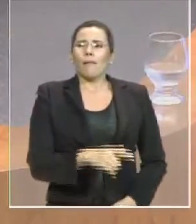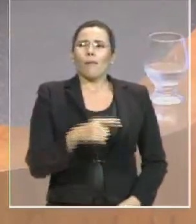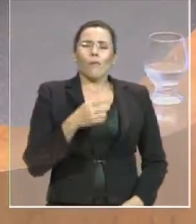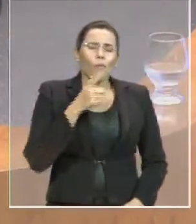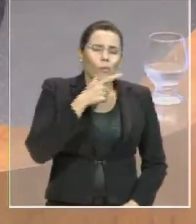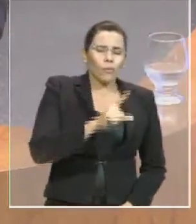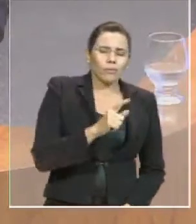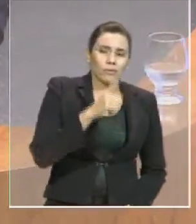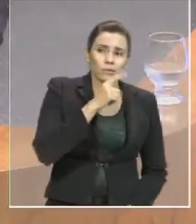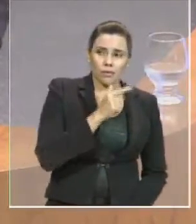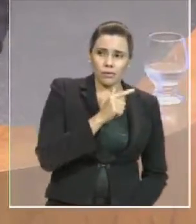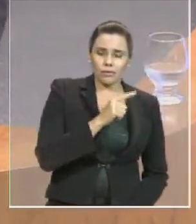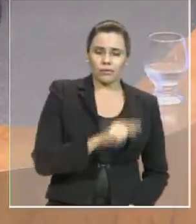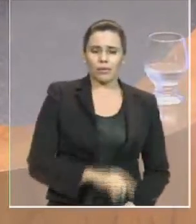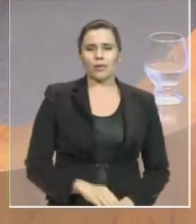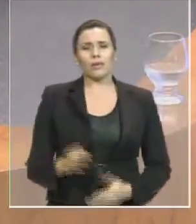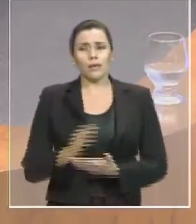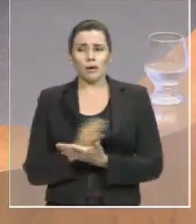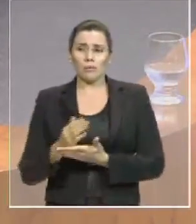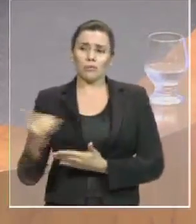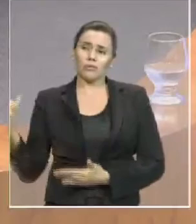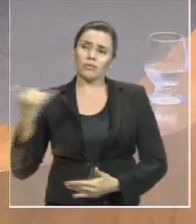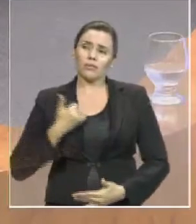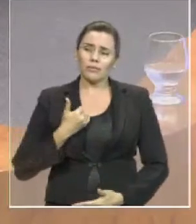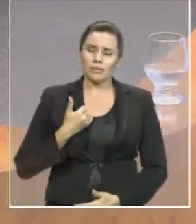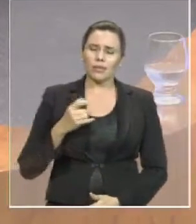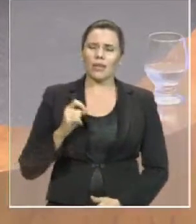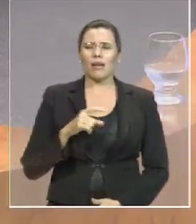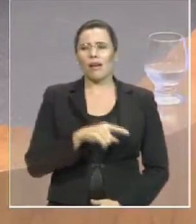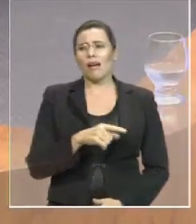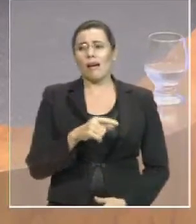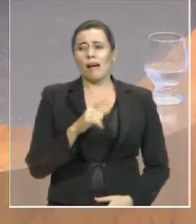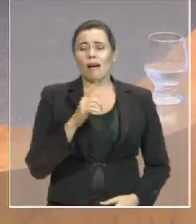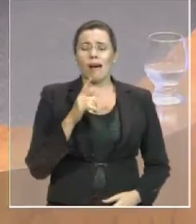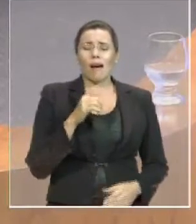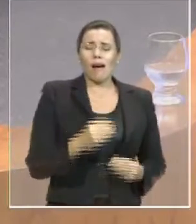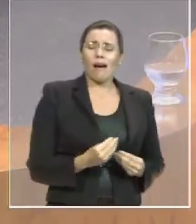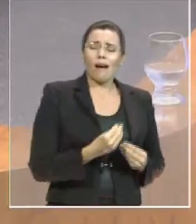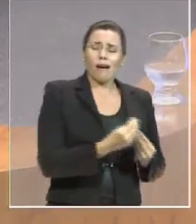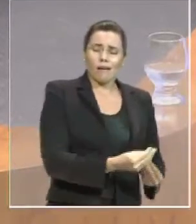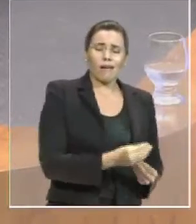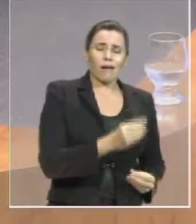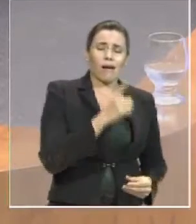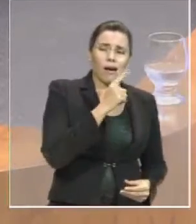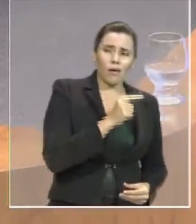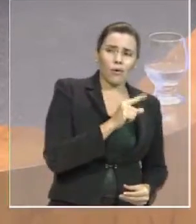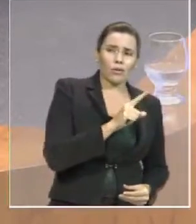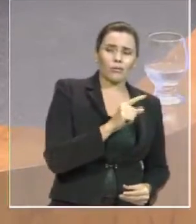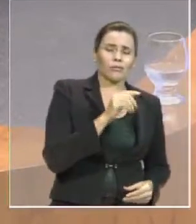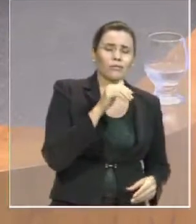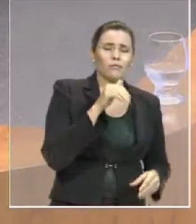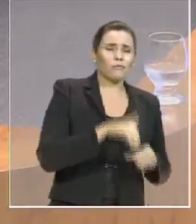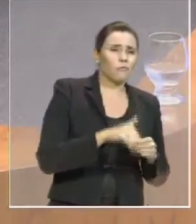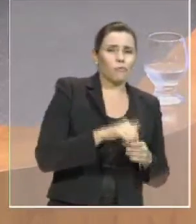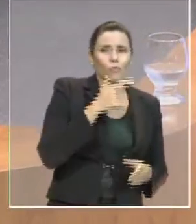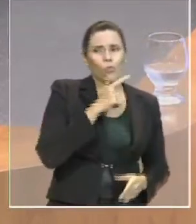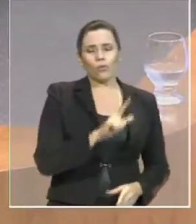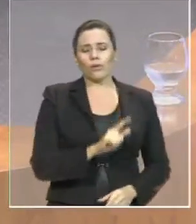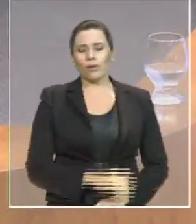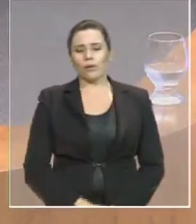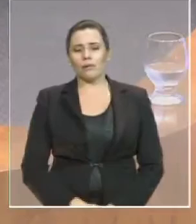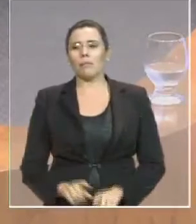fim da luta para que a gente veja esses comitês de bacias do estado do Maranhão criados e os nossos recursos hídricos